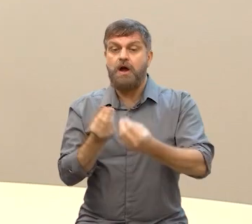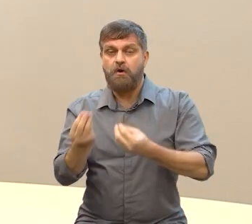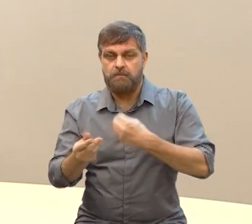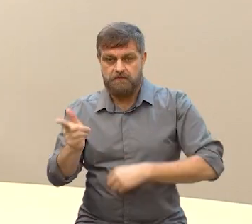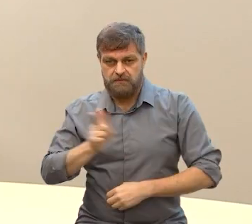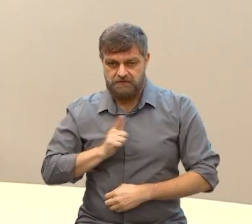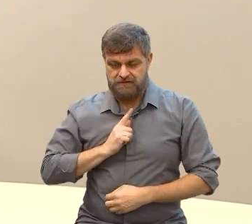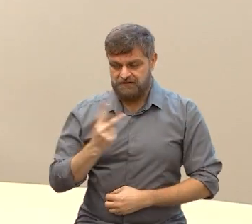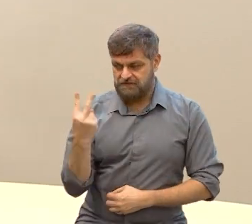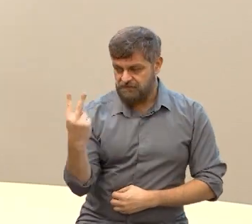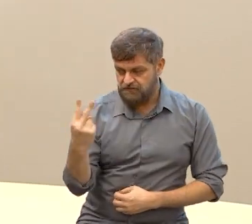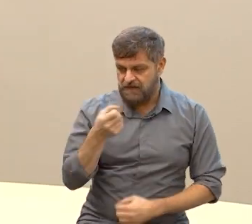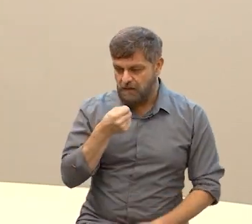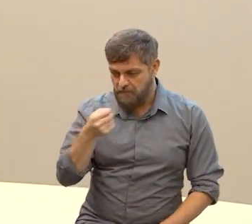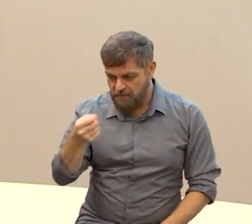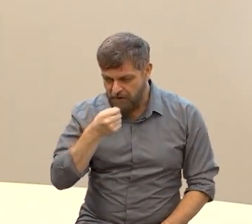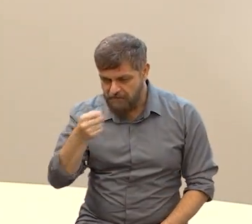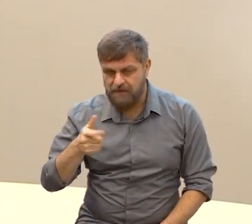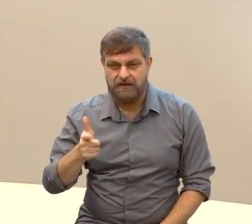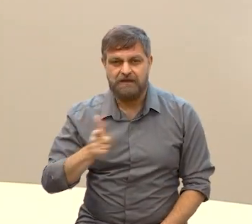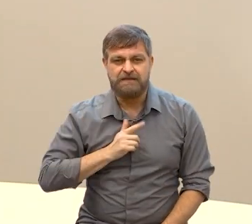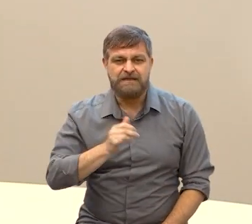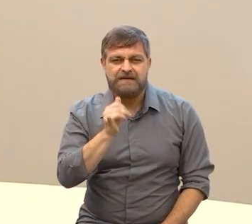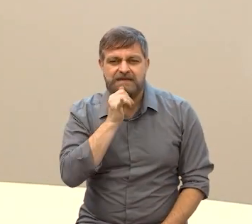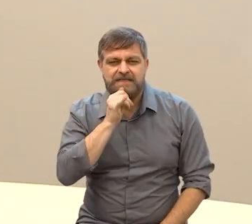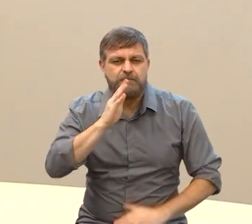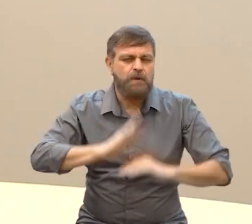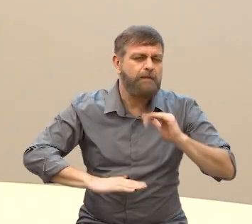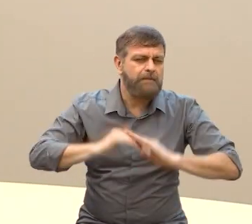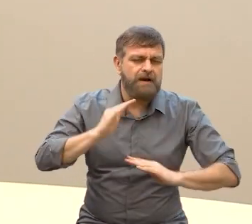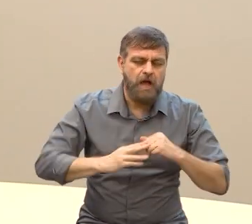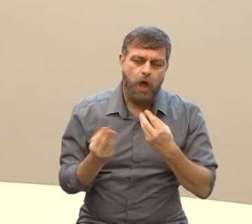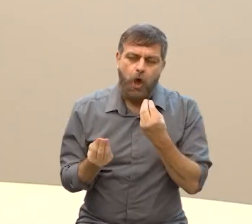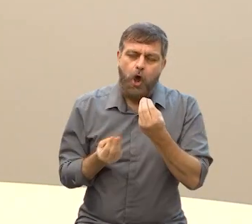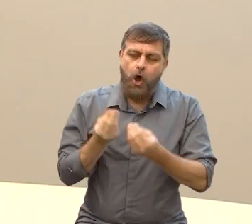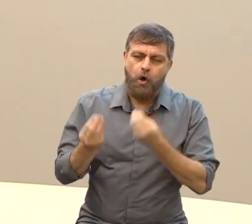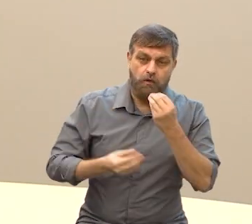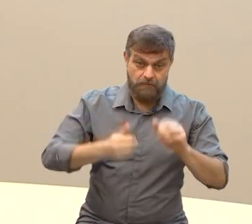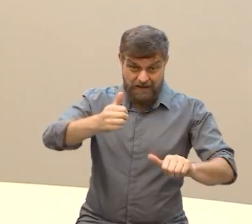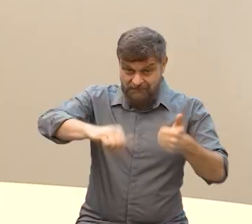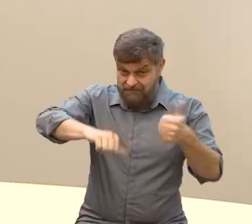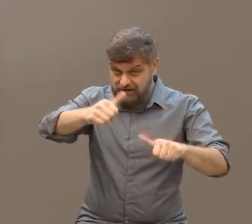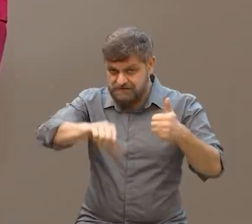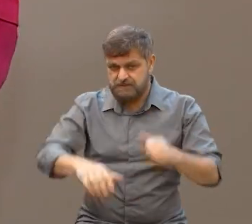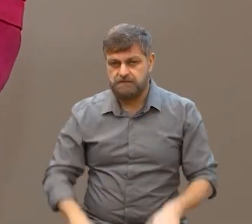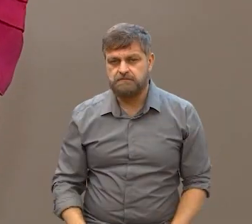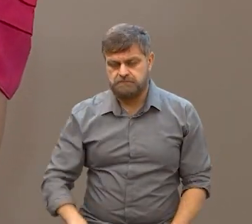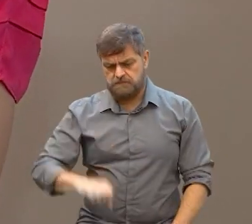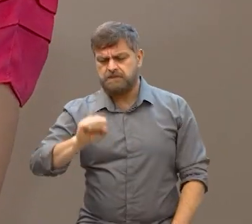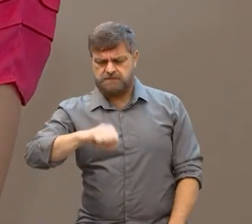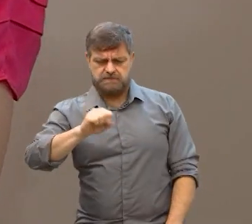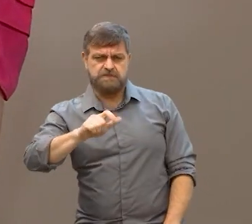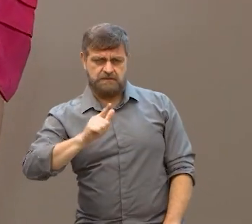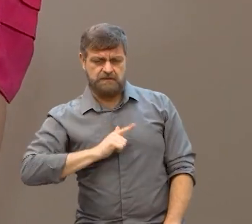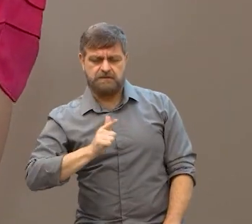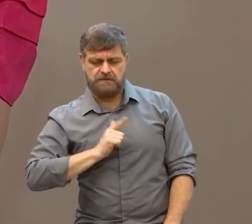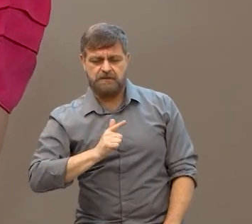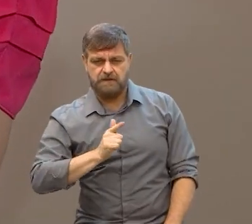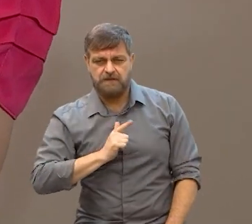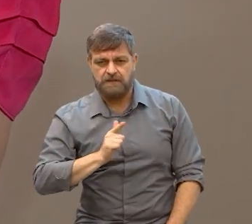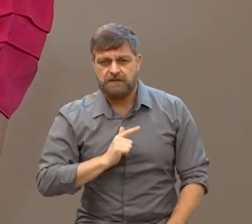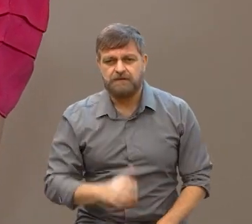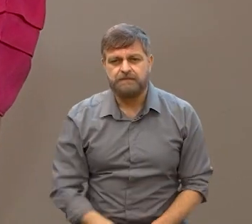comigo o Rodrigo e a Carolina. A gente tem exemplos práticos desse tipo de avaliação, Carol? Sim, sem dúvida,